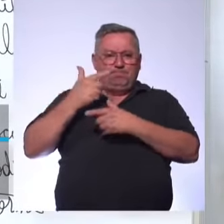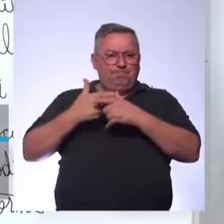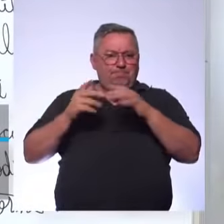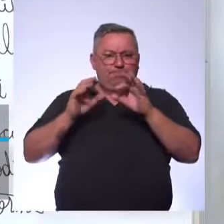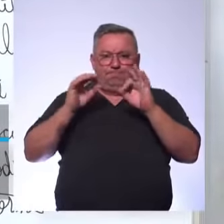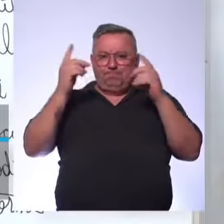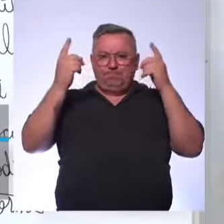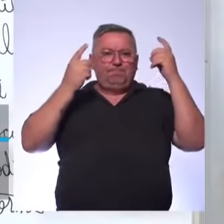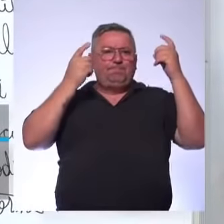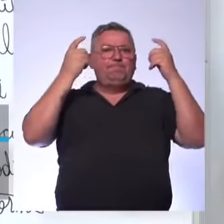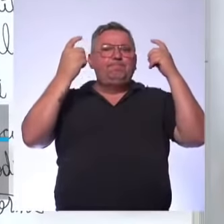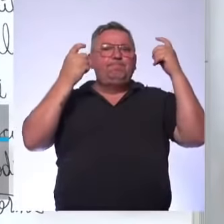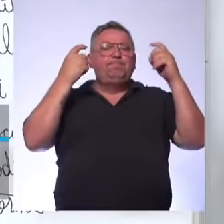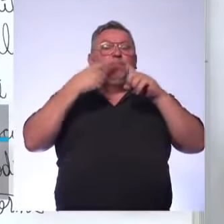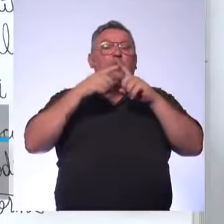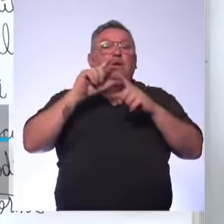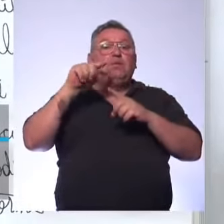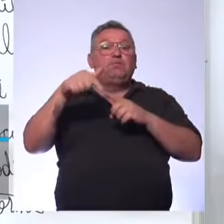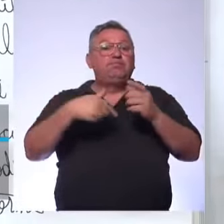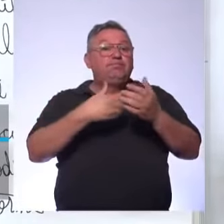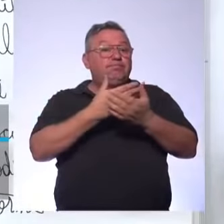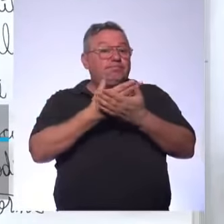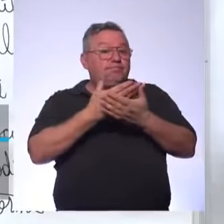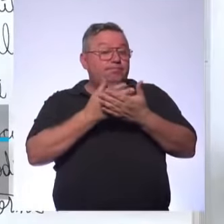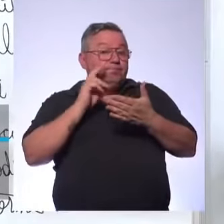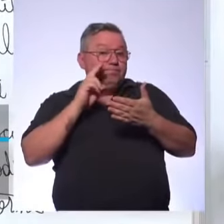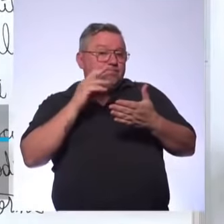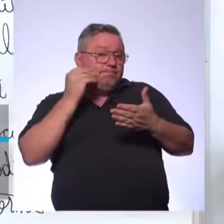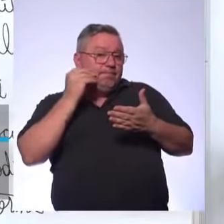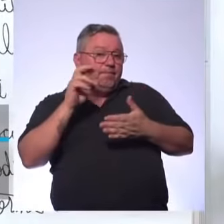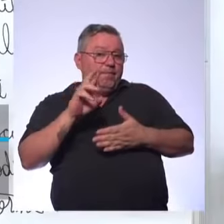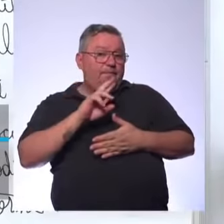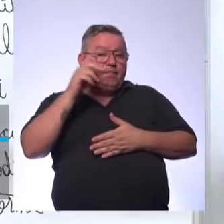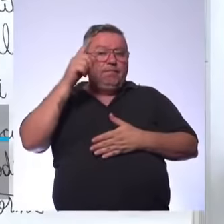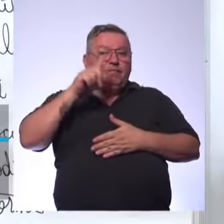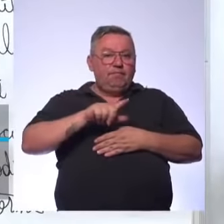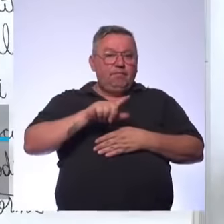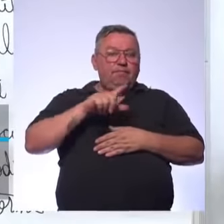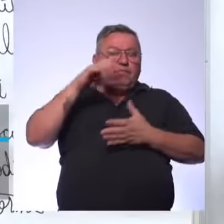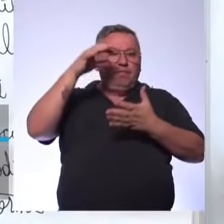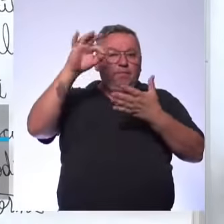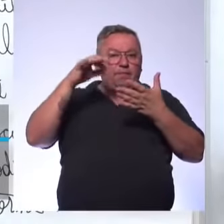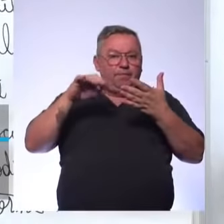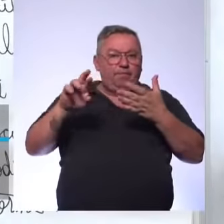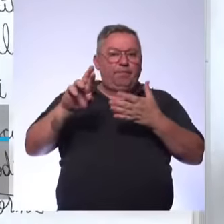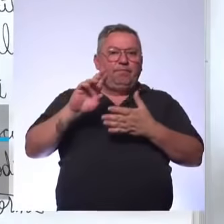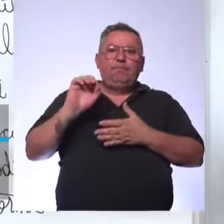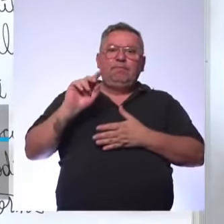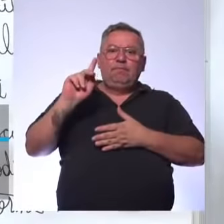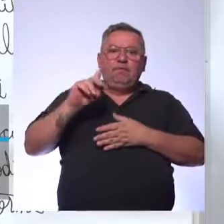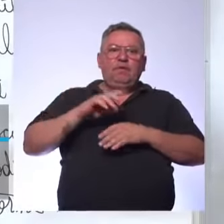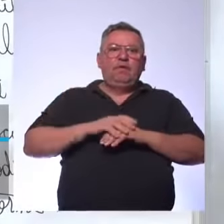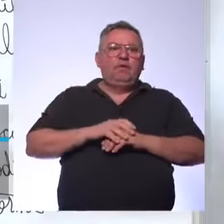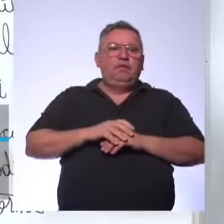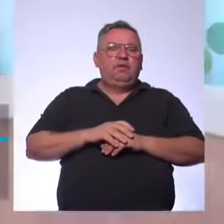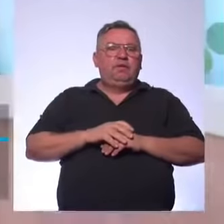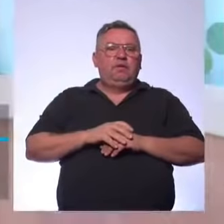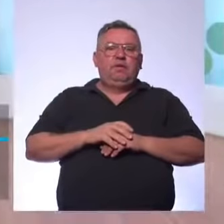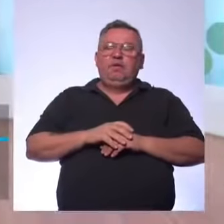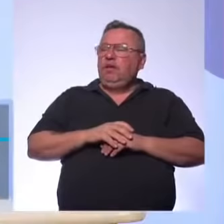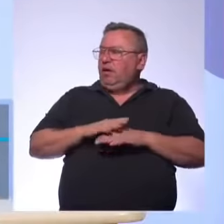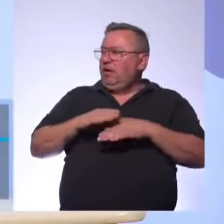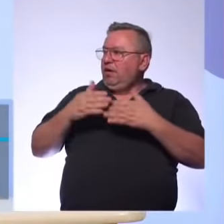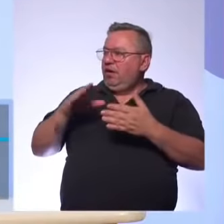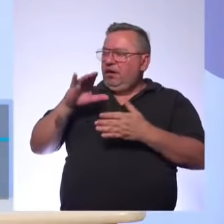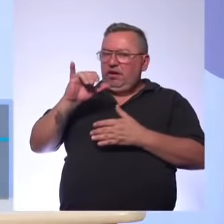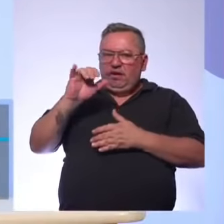não se preocupe. Depois da aula, você vai lá e tenta responder todas e checa a sua resposta, ok? E aí, Ed? A